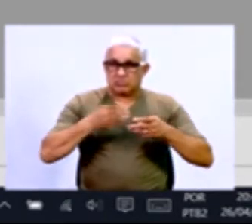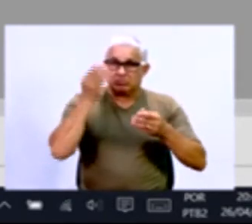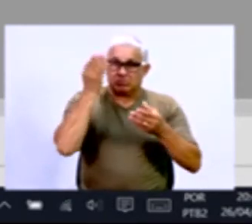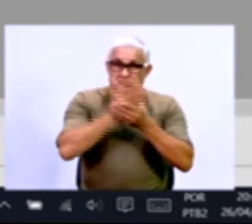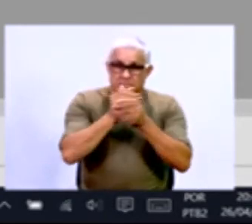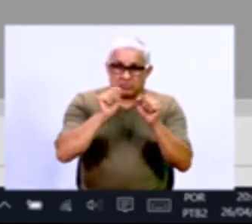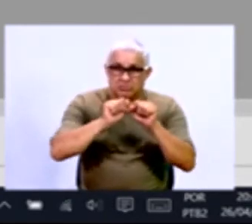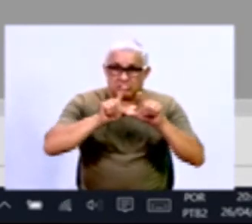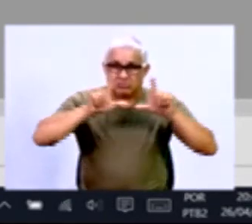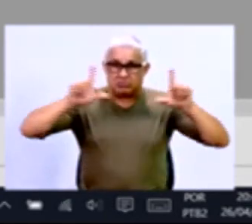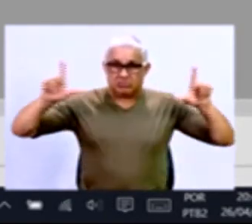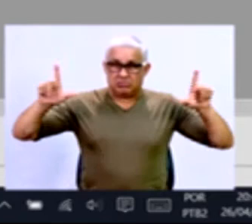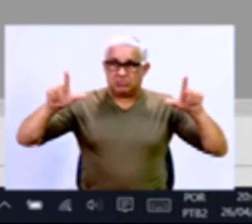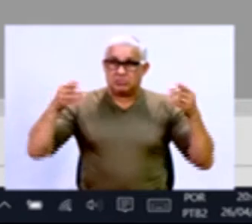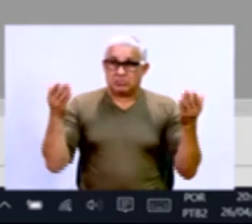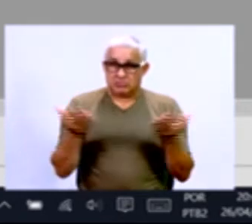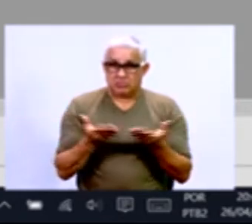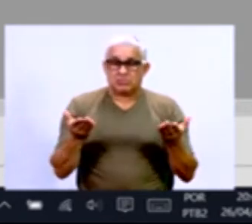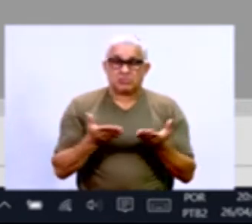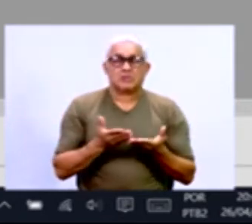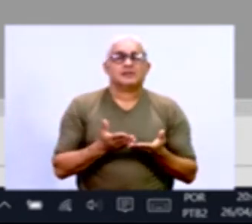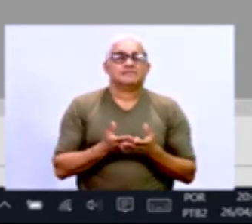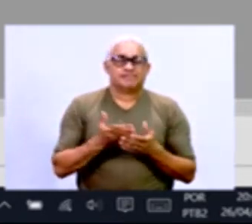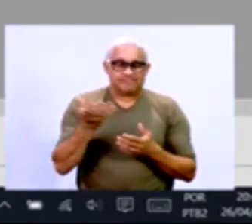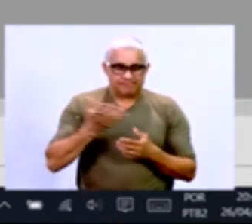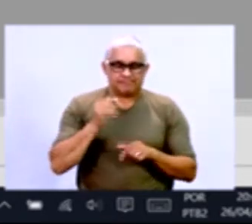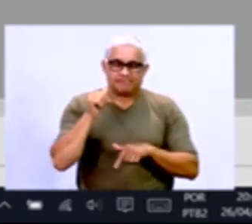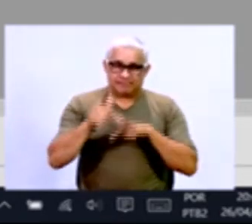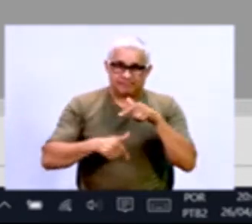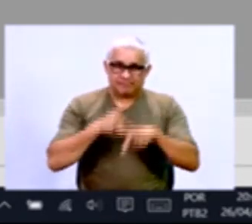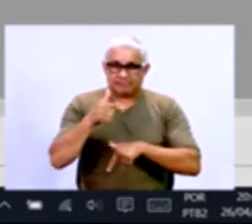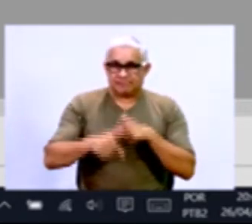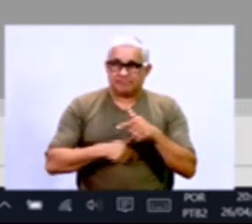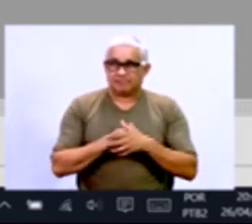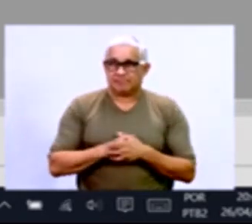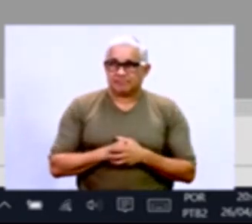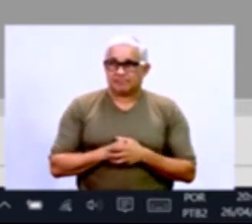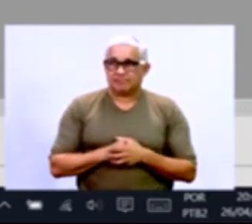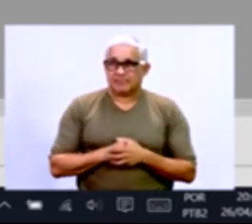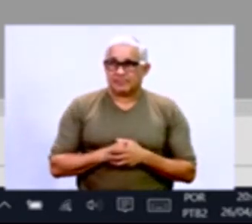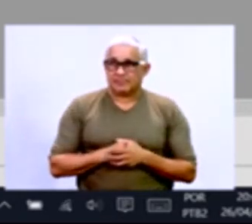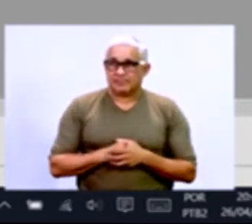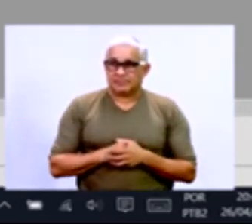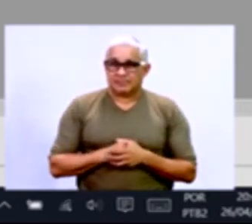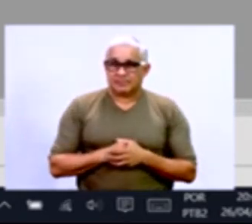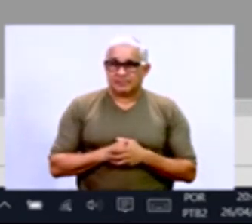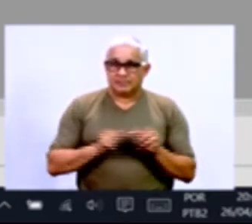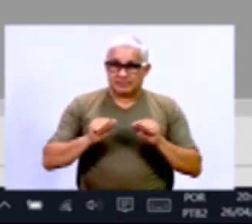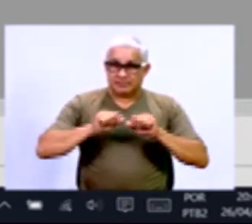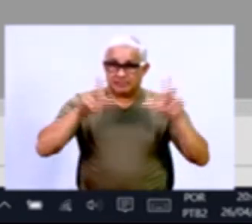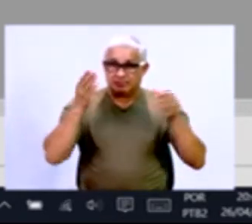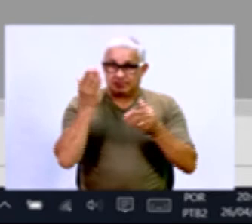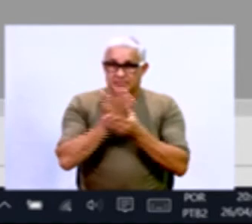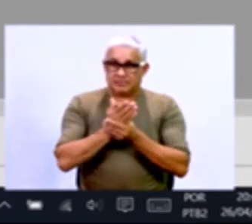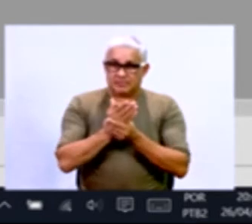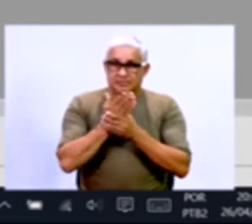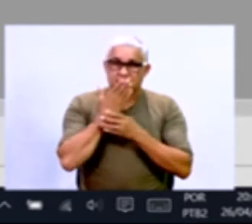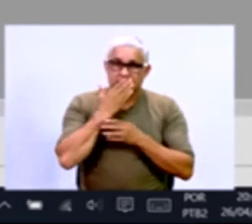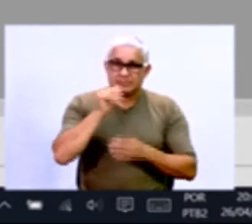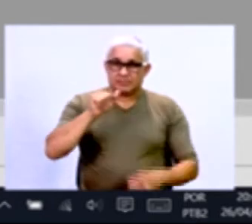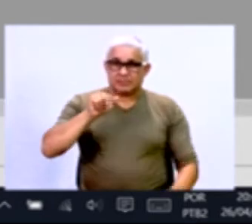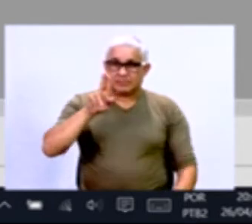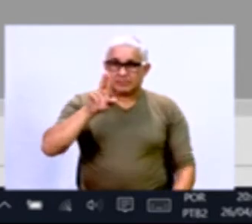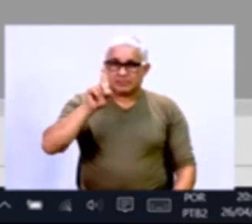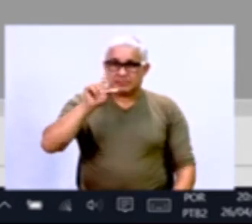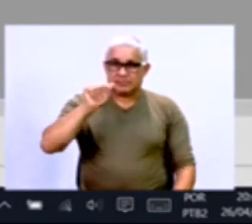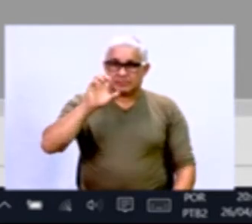arquivo, abrir. Porque agora sim eu quero trabalhar eu vou abrir um arquivo no formato Audacity.